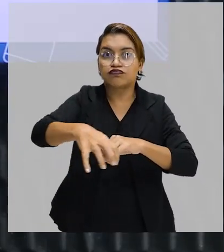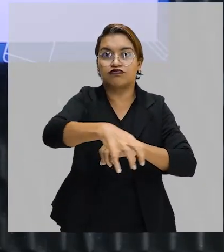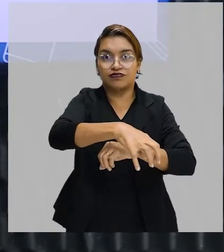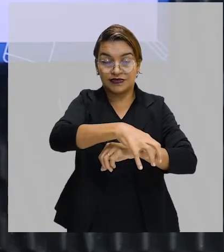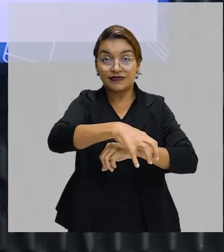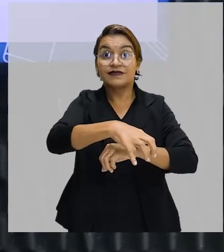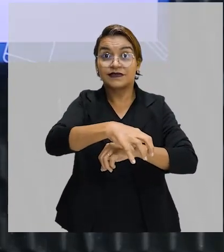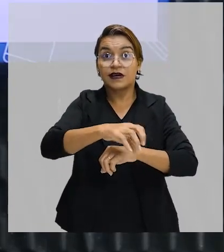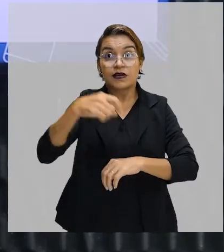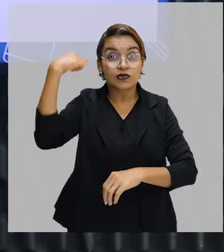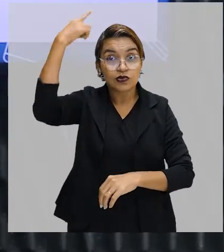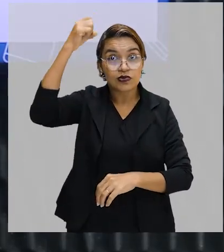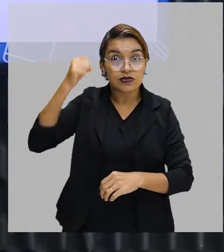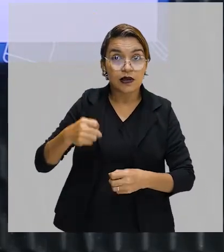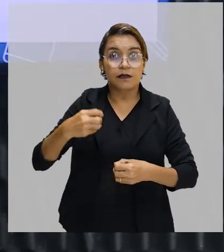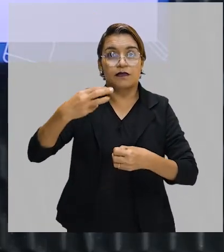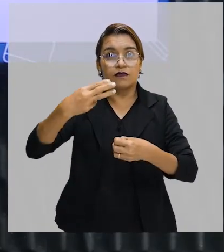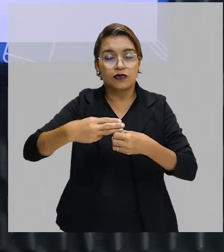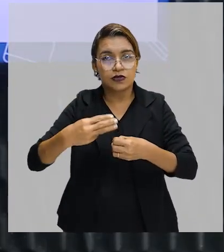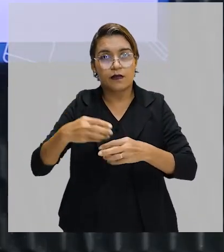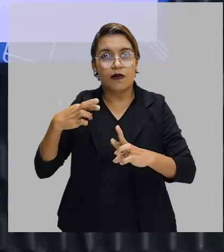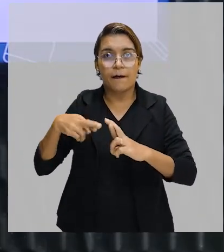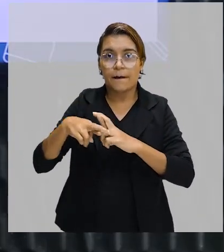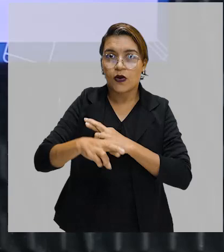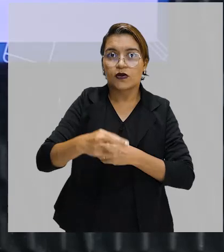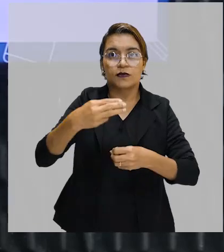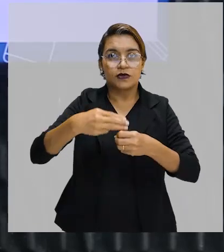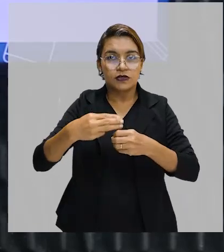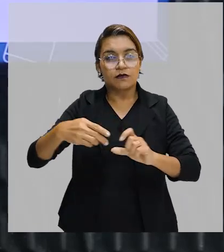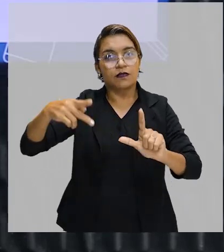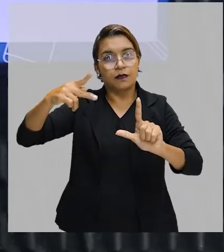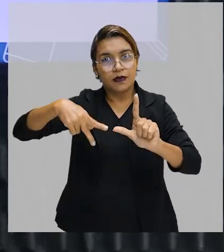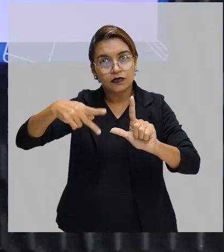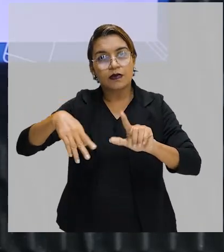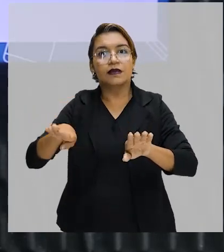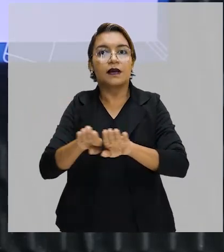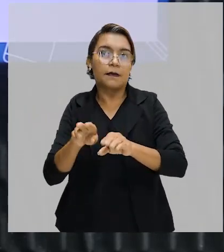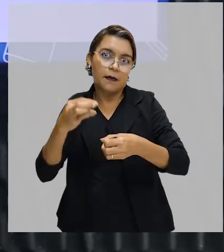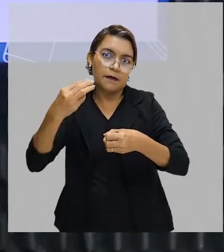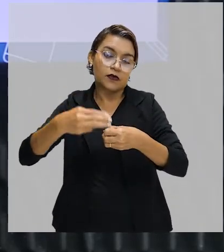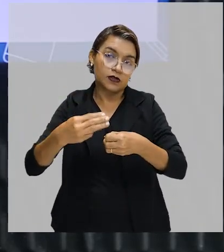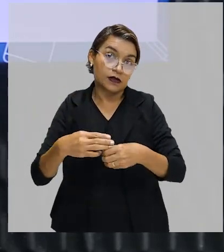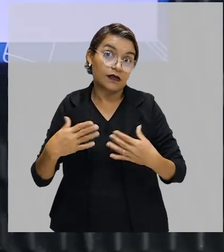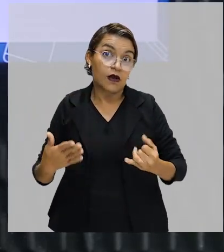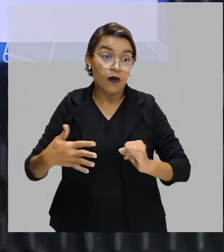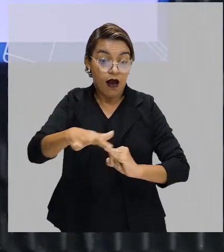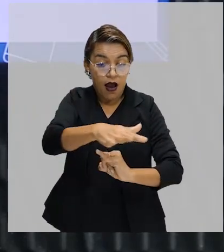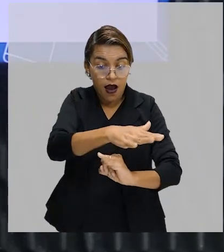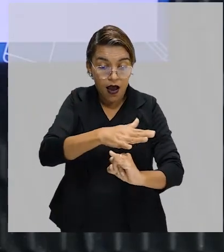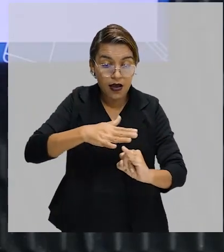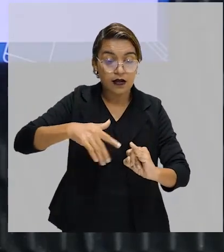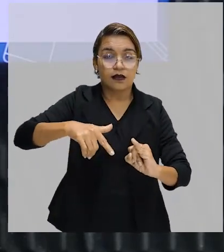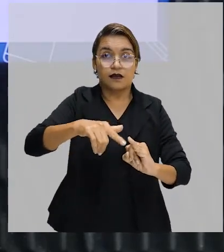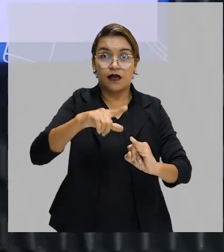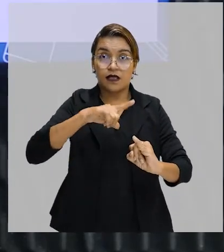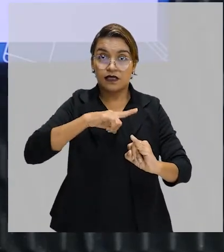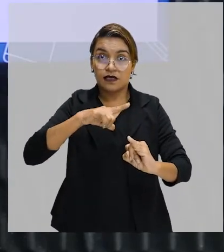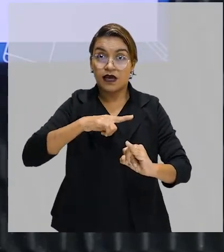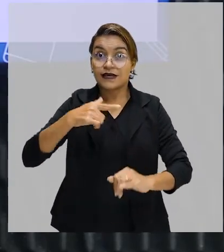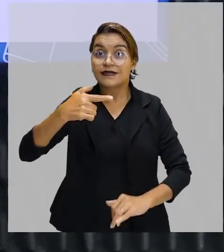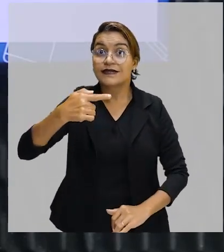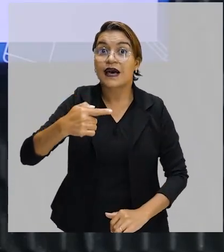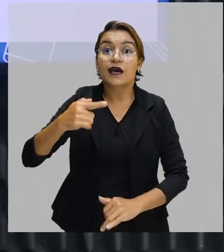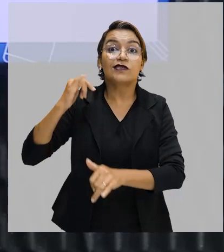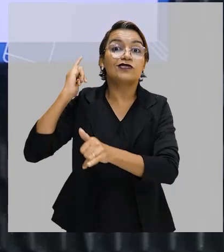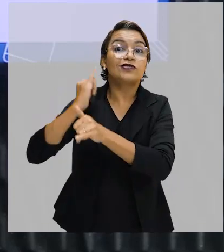São José de Ribamar é o município e Paço Lumiar é um município então a grande Ilha concentra sete lendas